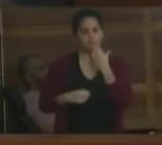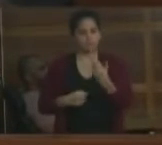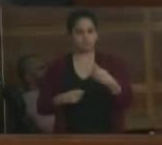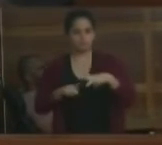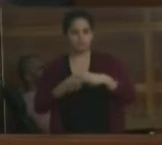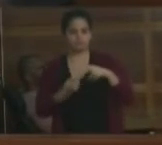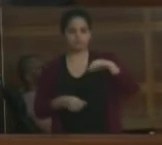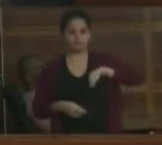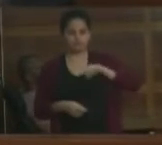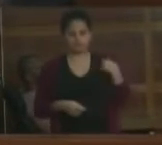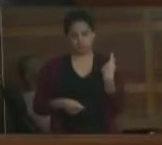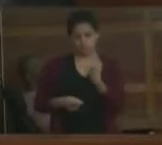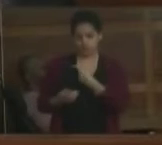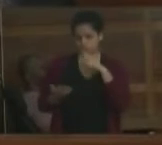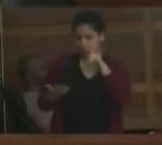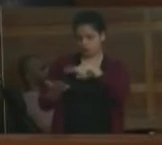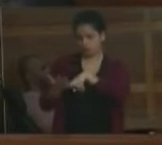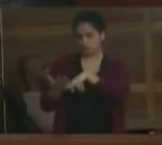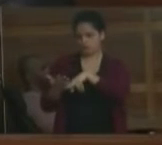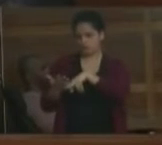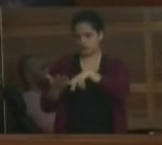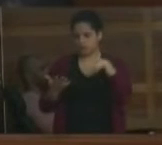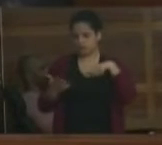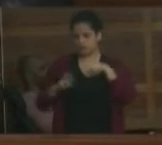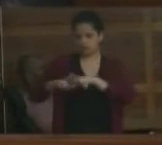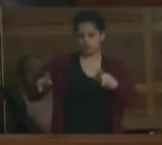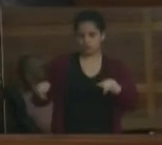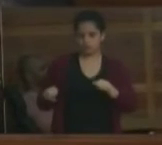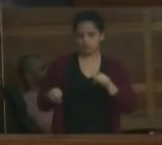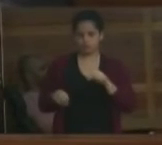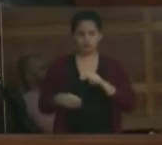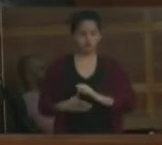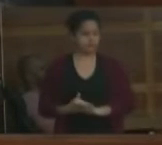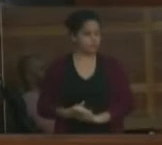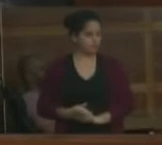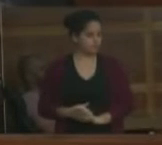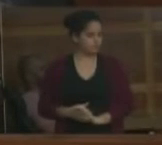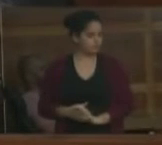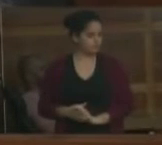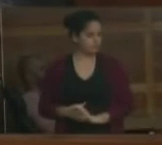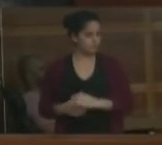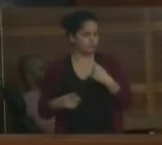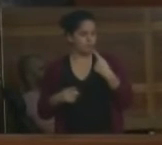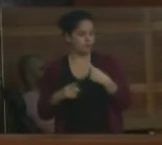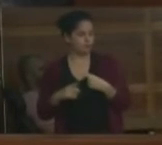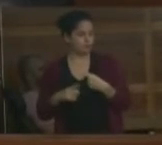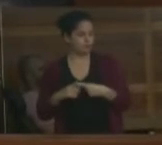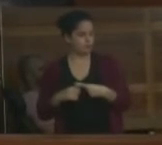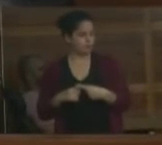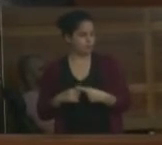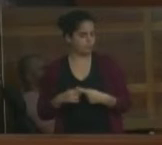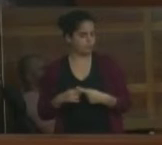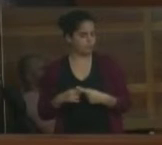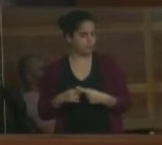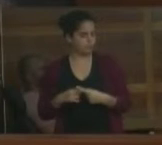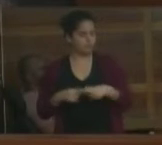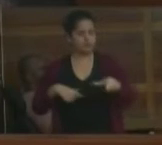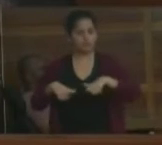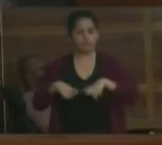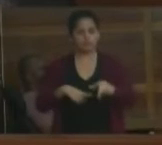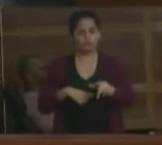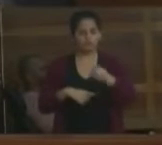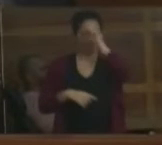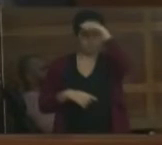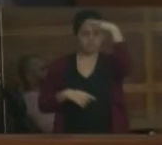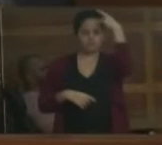aí a gente olha aqui tem uma visão diferente do que você tem né é justamente isso porque quando o servidor público vai olhar vou como que a